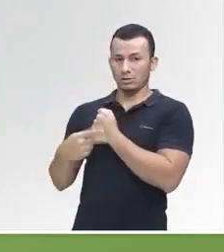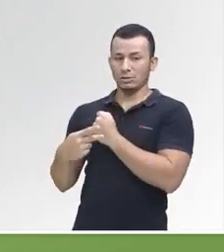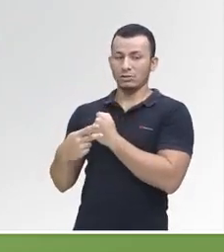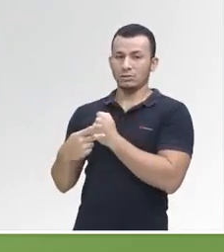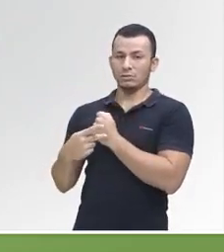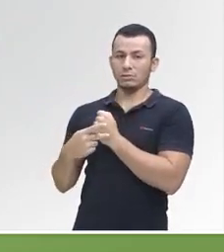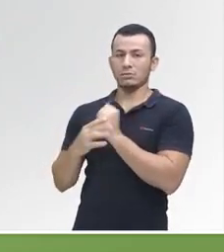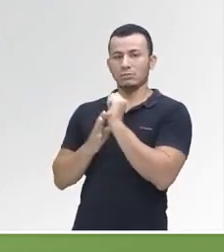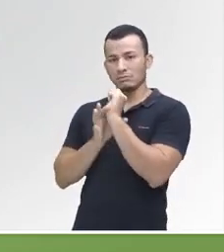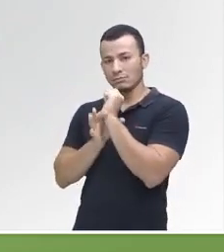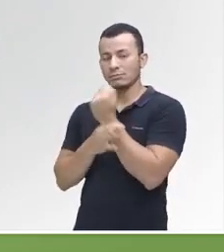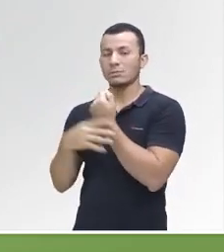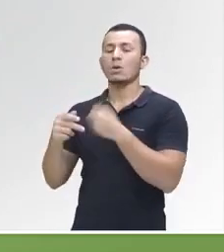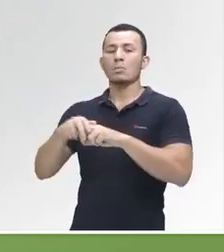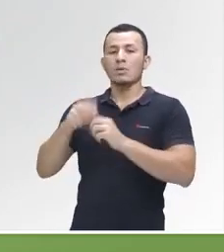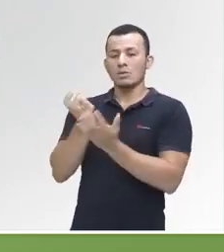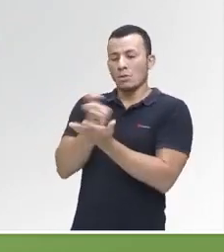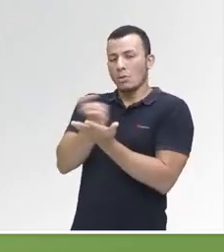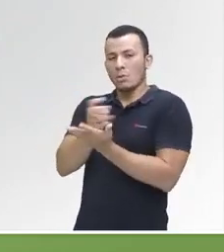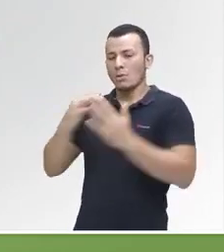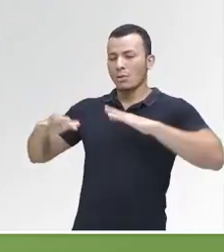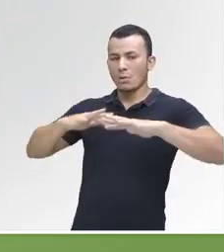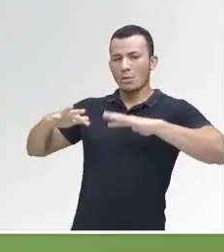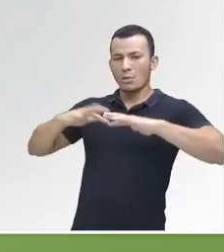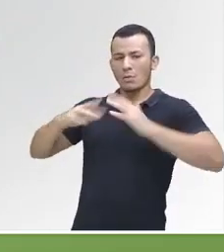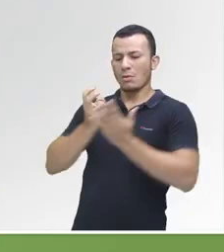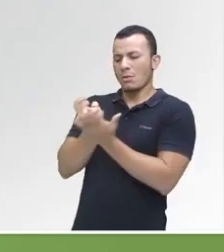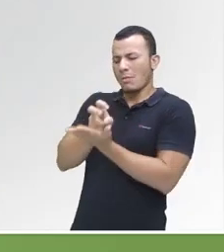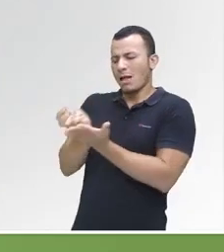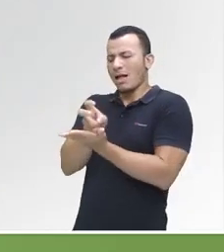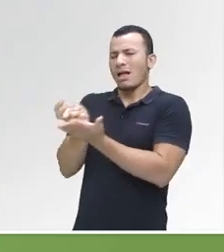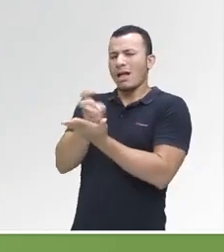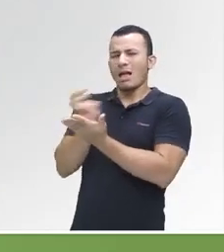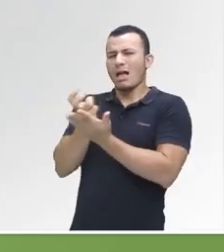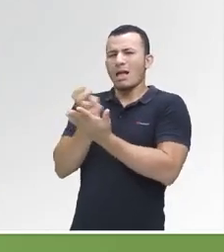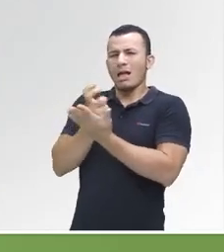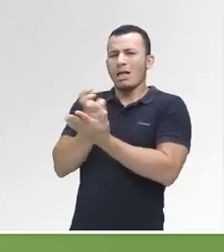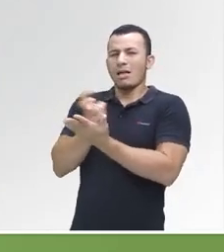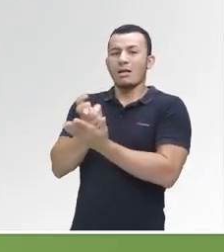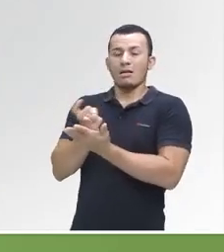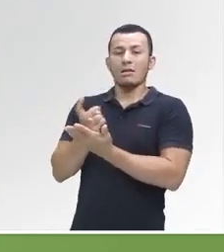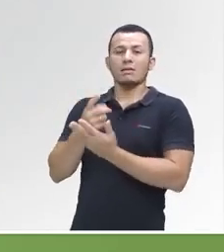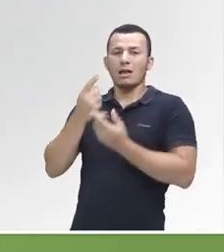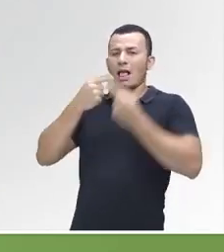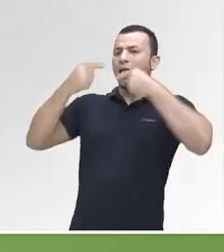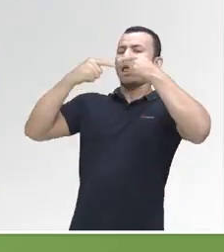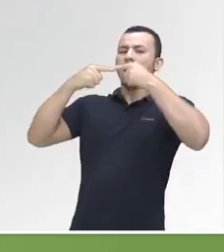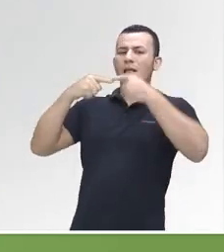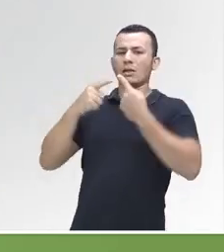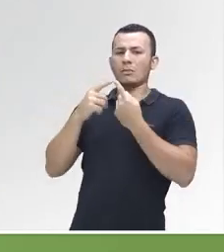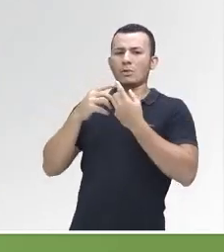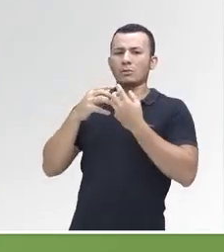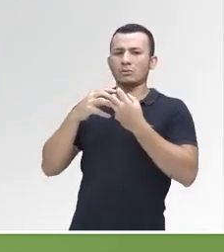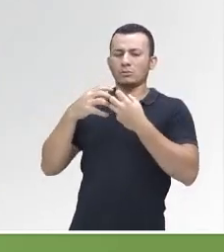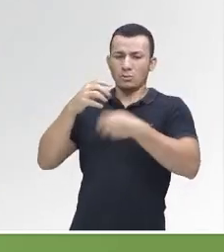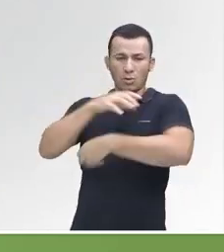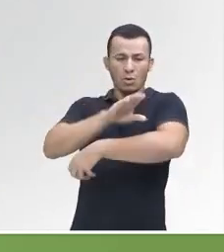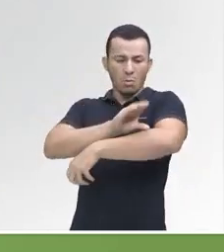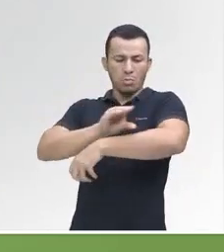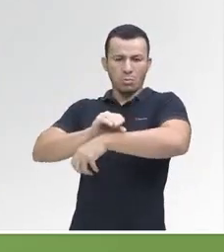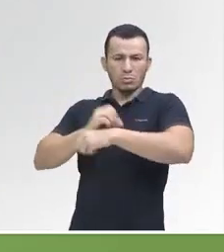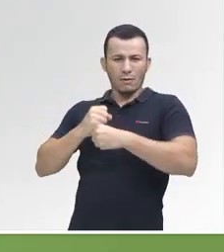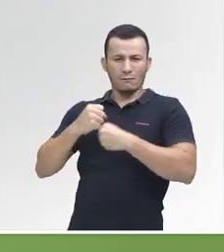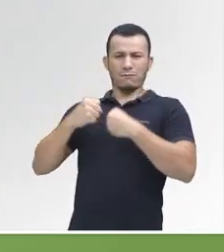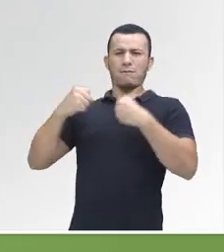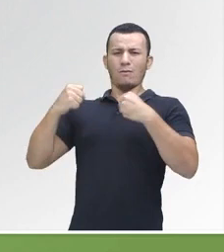por conta da movimentação, né, do sistema nervoso, e ela começa a se movimentar e utilizar os músculos, e por